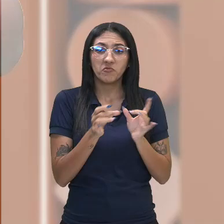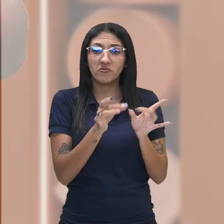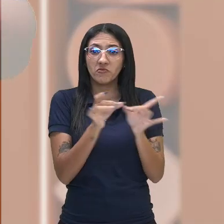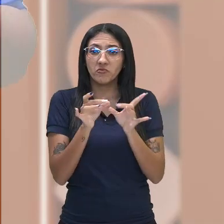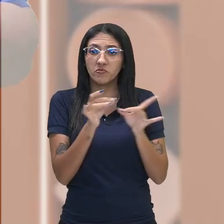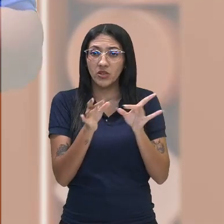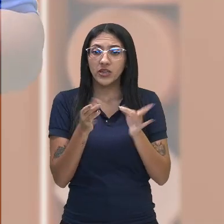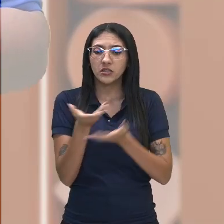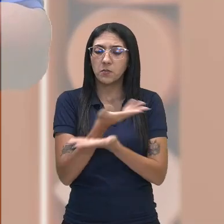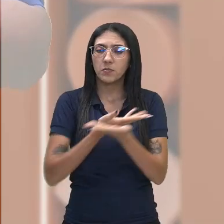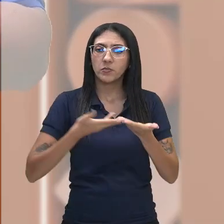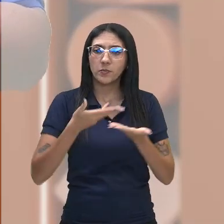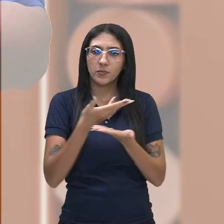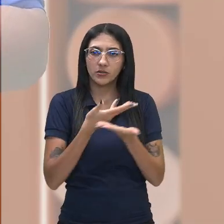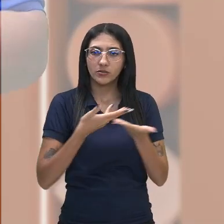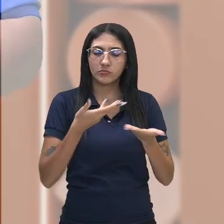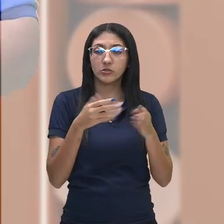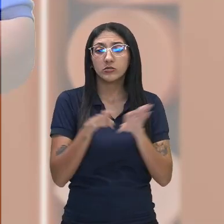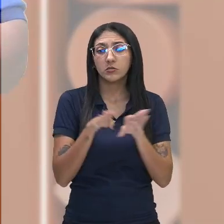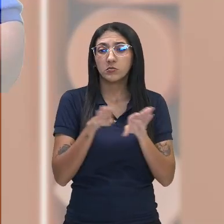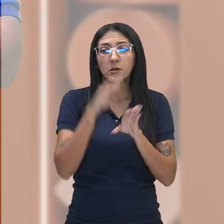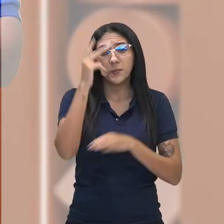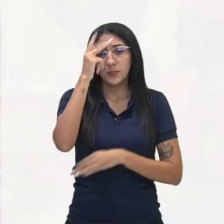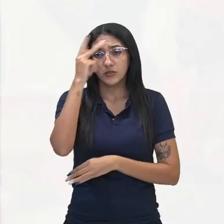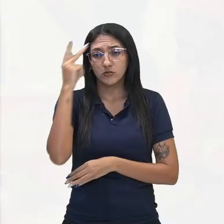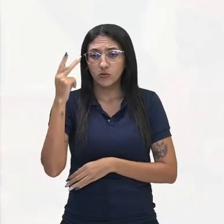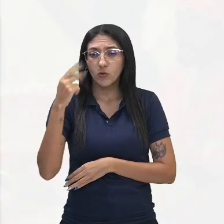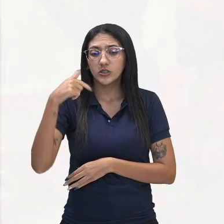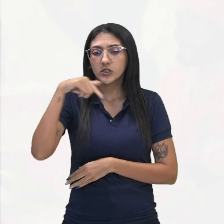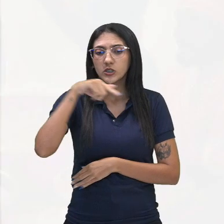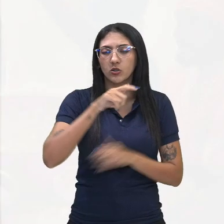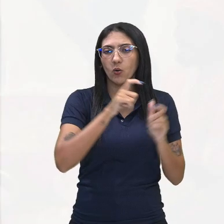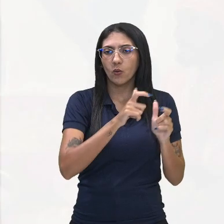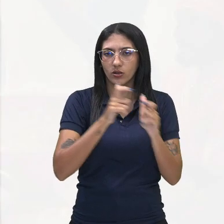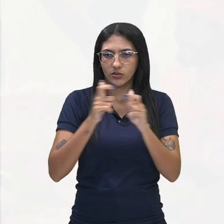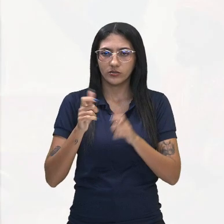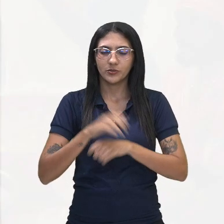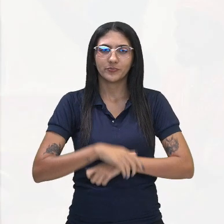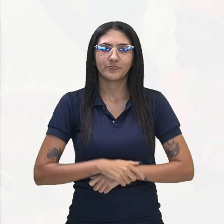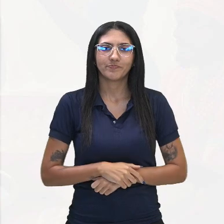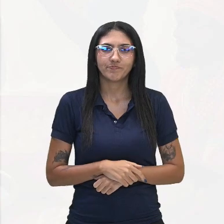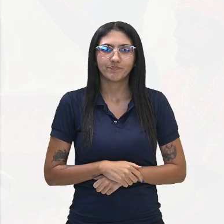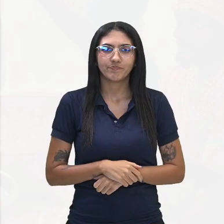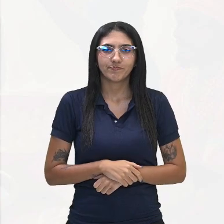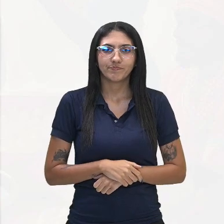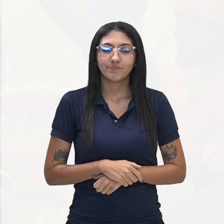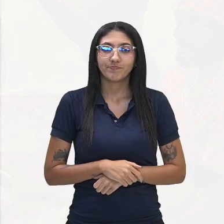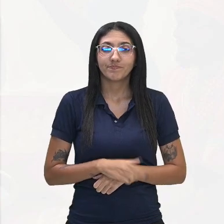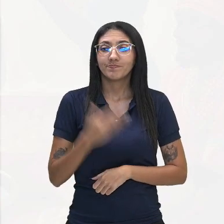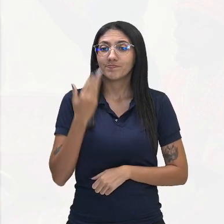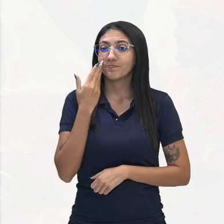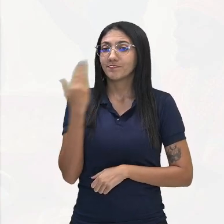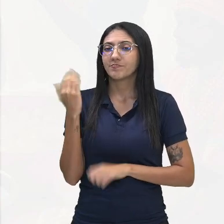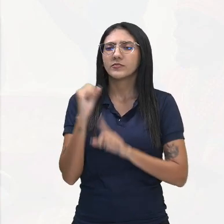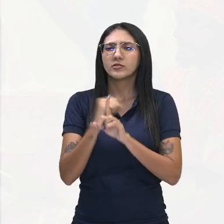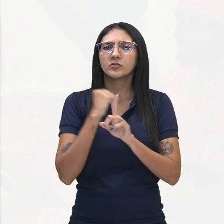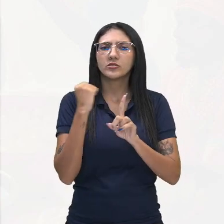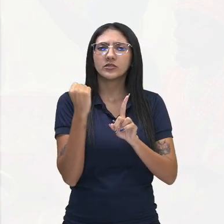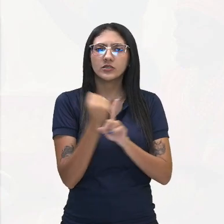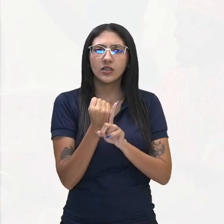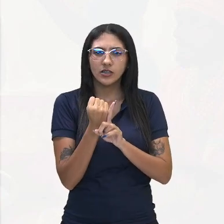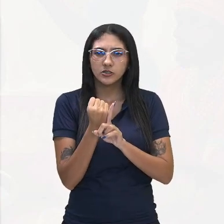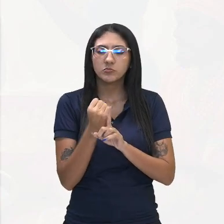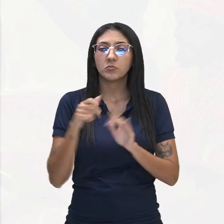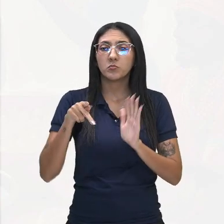da navegação, ok? Continuando, sociedade e cultura. A sociedade